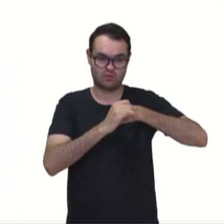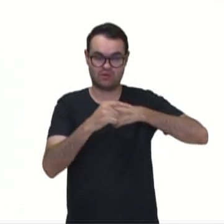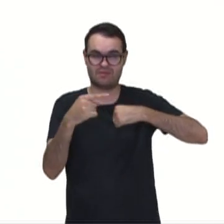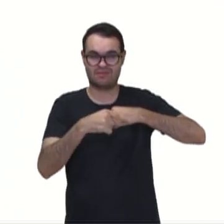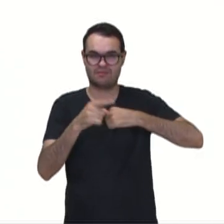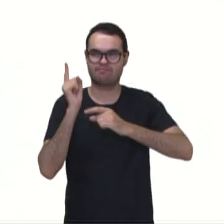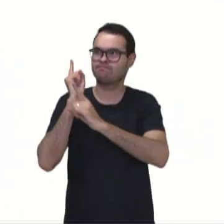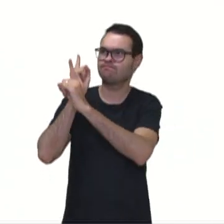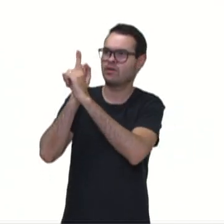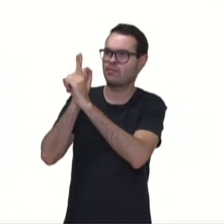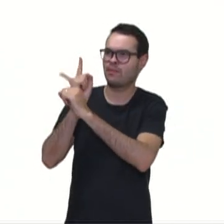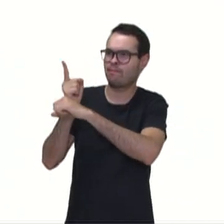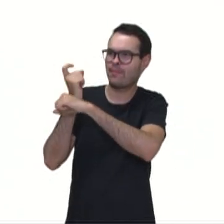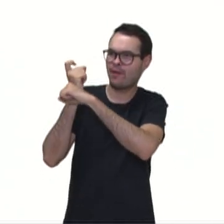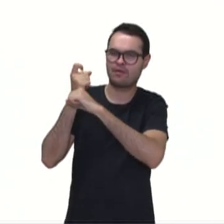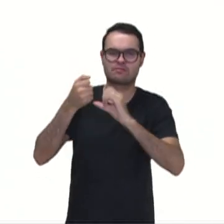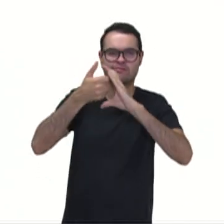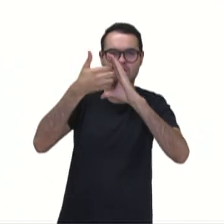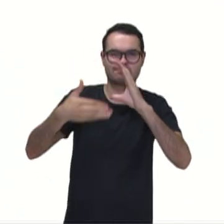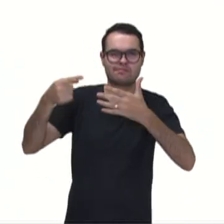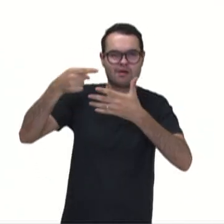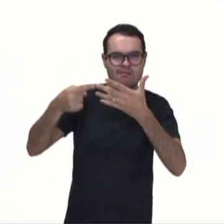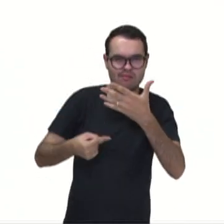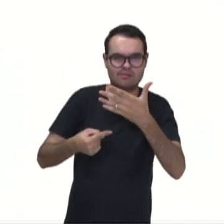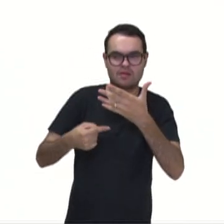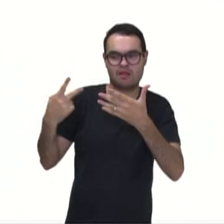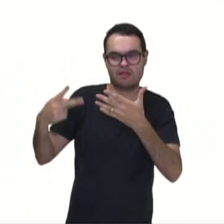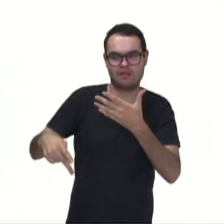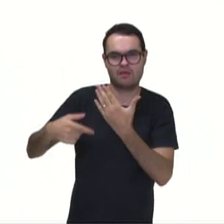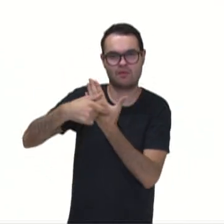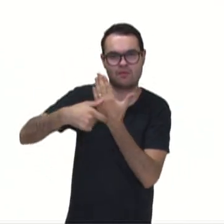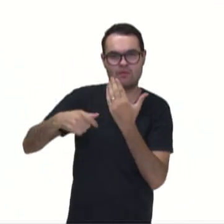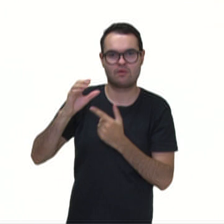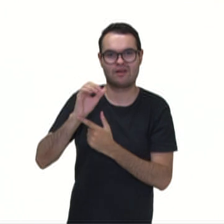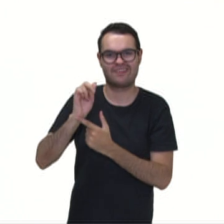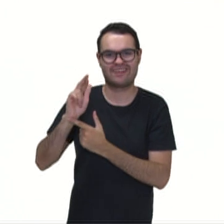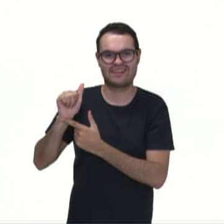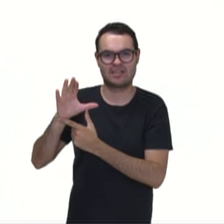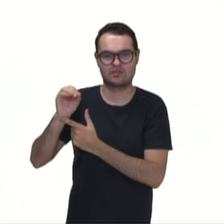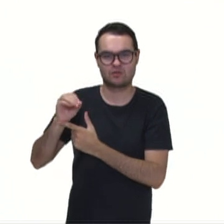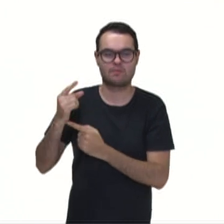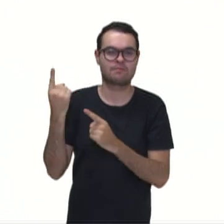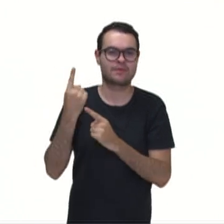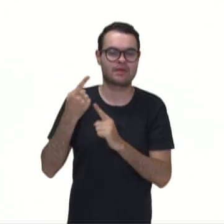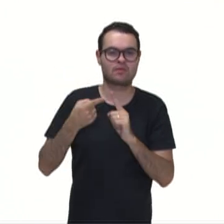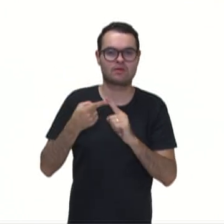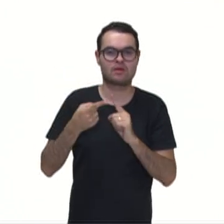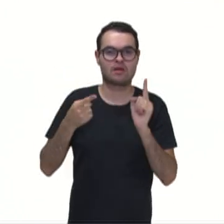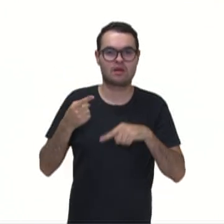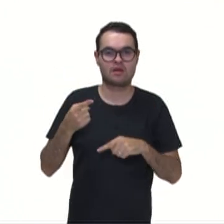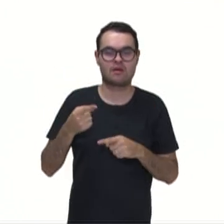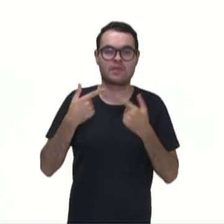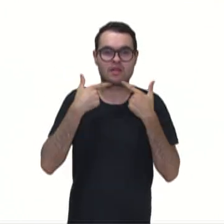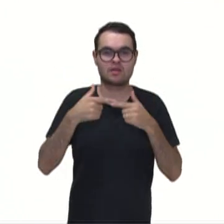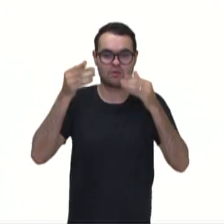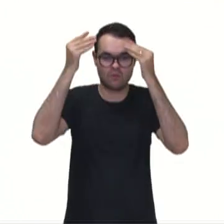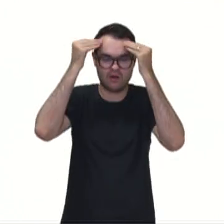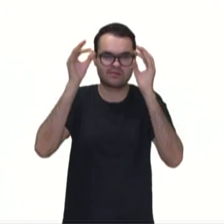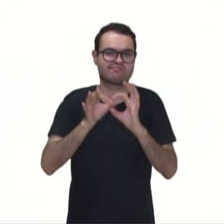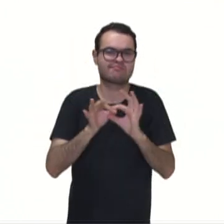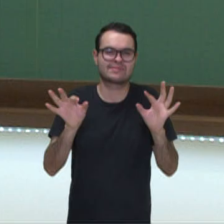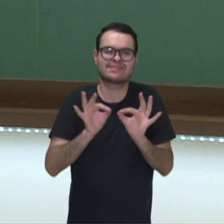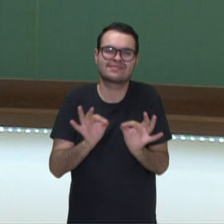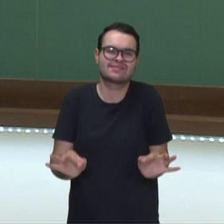ser destacadas aí nessa crônica do Valcir Carrasco, né? A primeira, o emprego da linguagem acessível ao leitor,